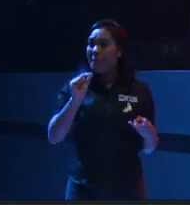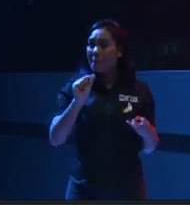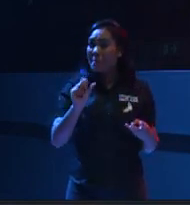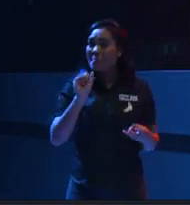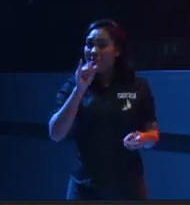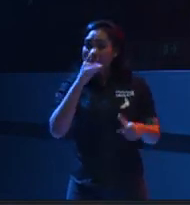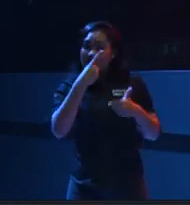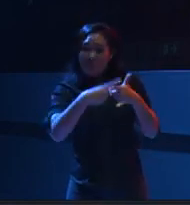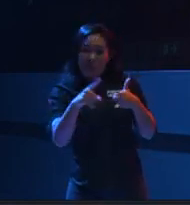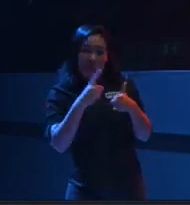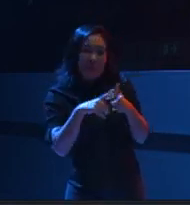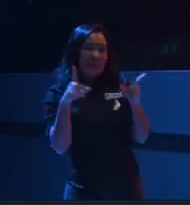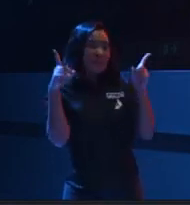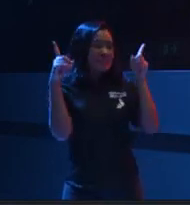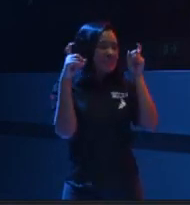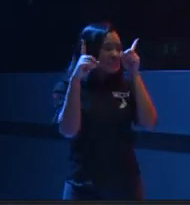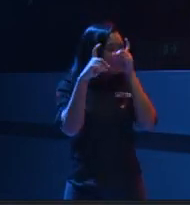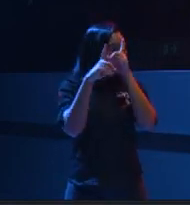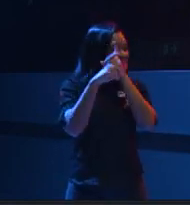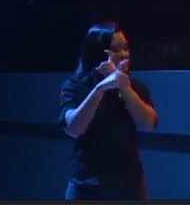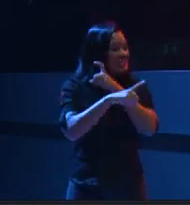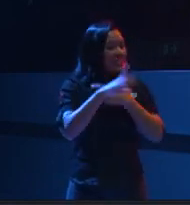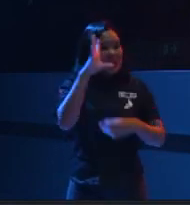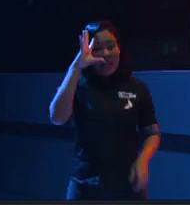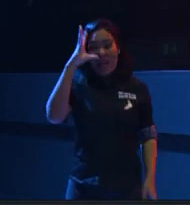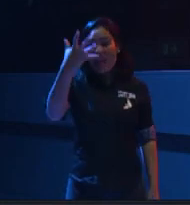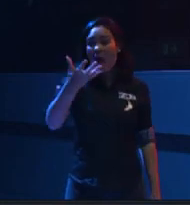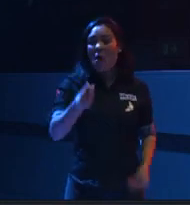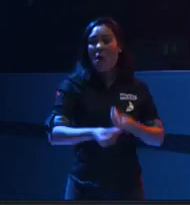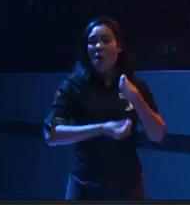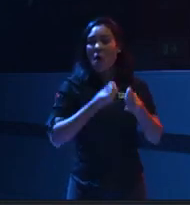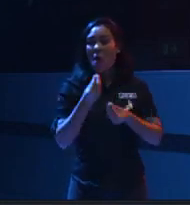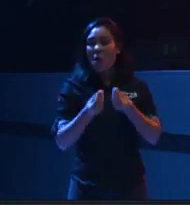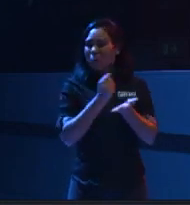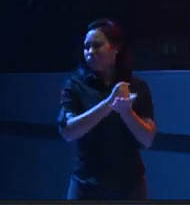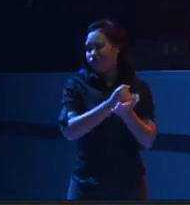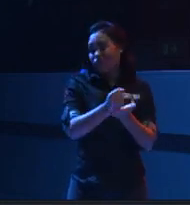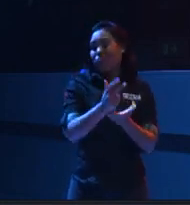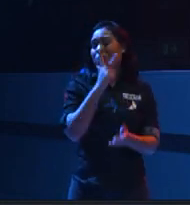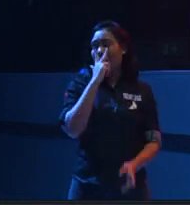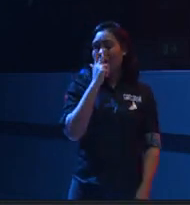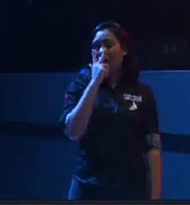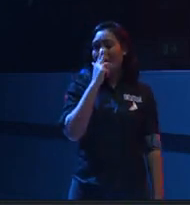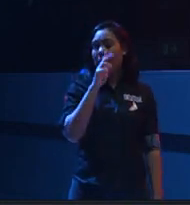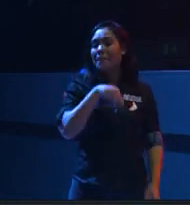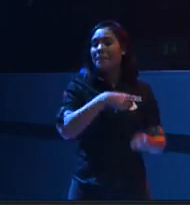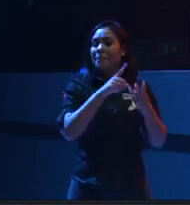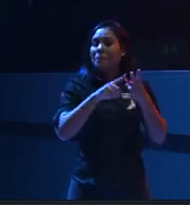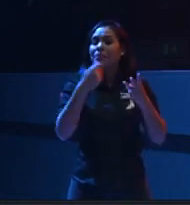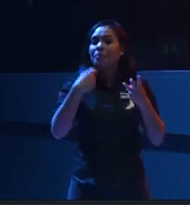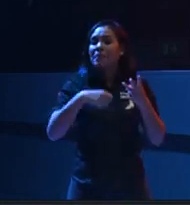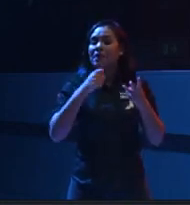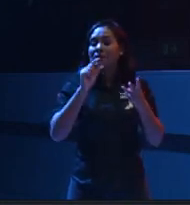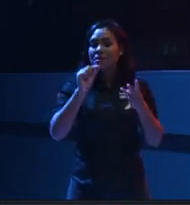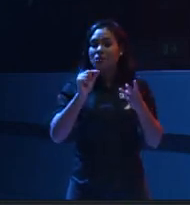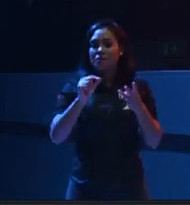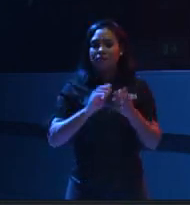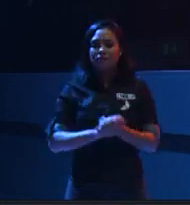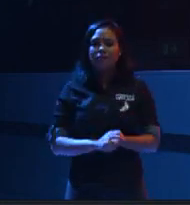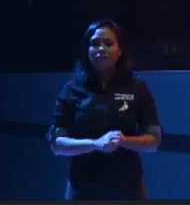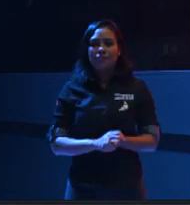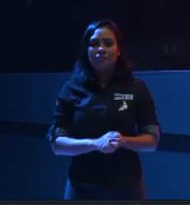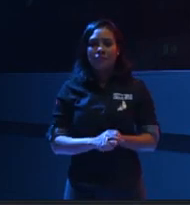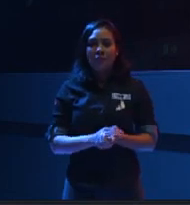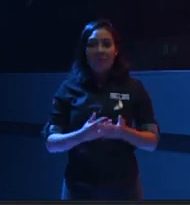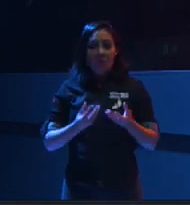adiante uma situação que parece sem solução disponibilize para Deus o que você